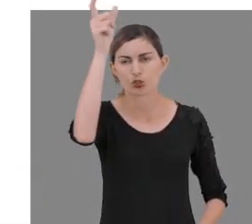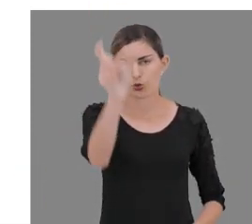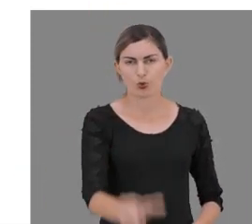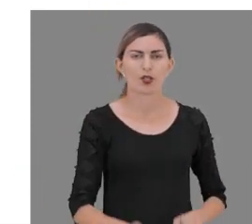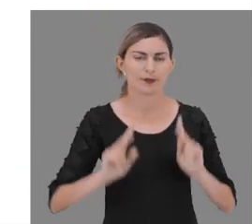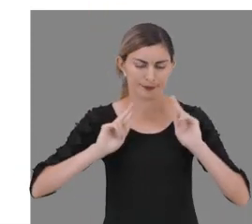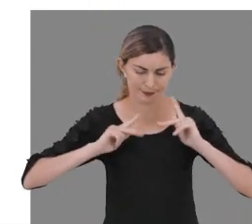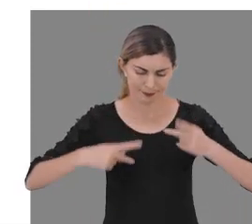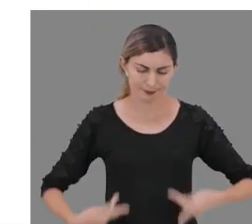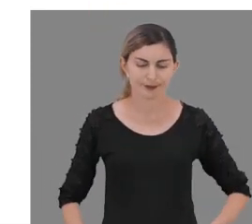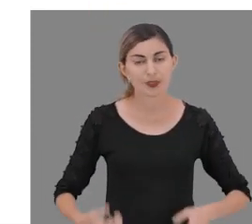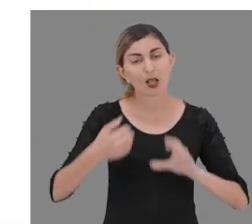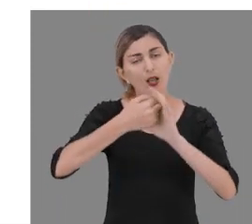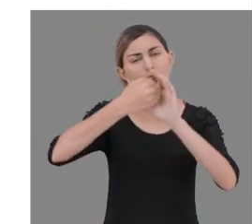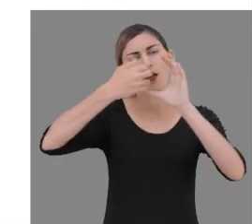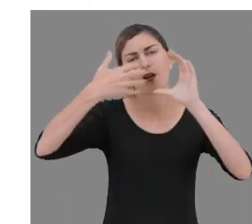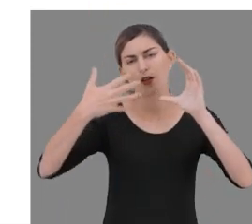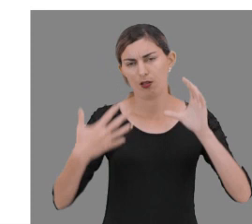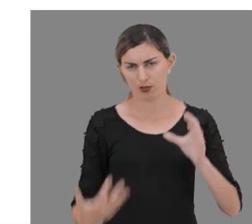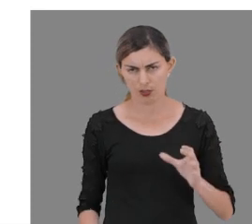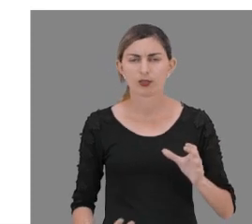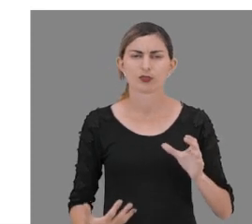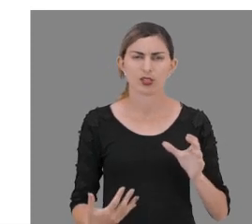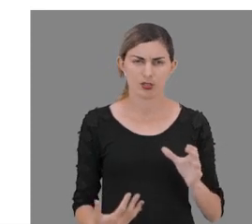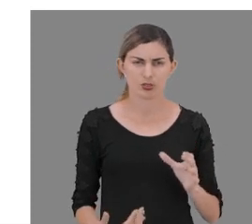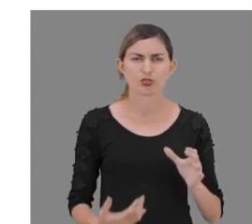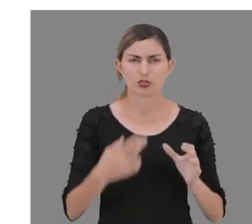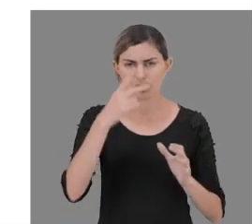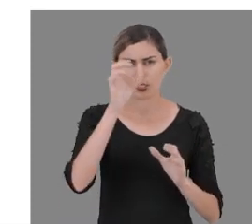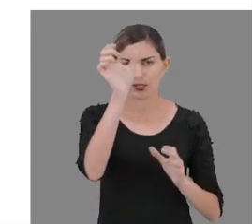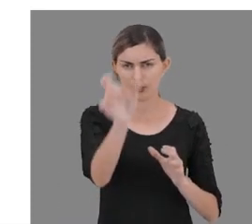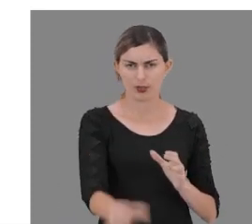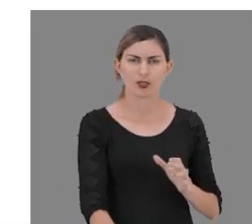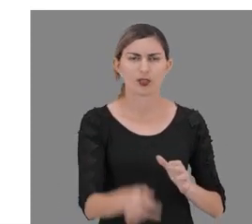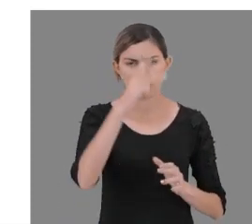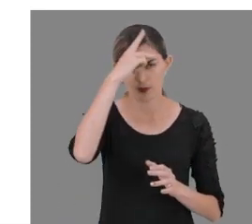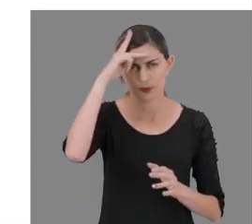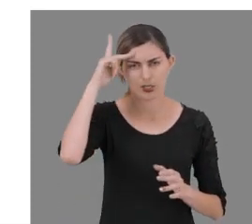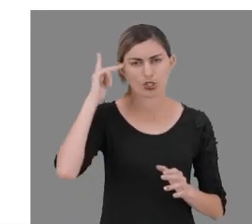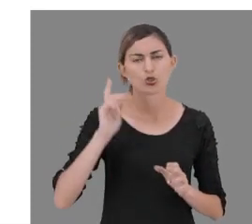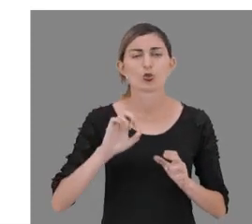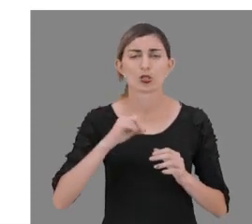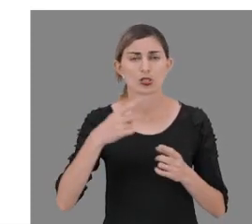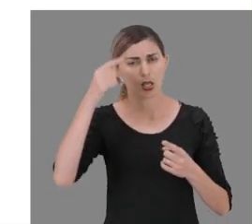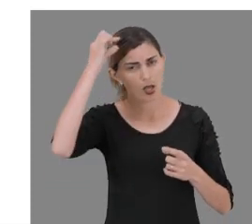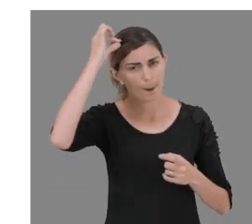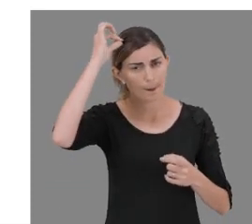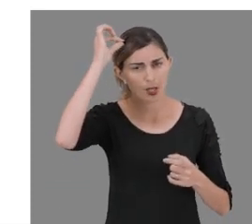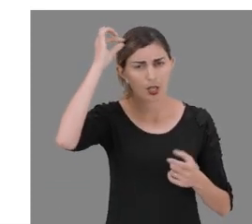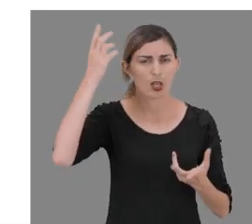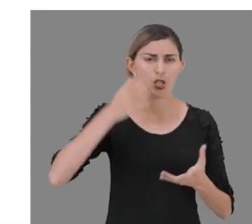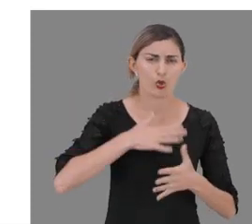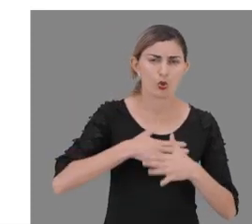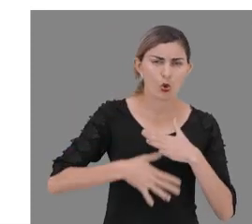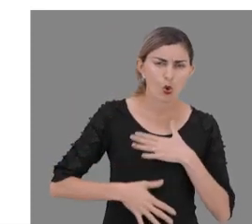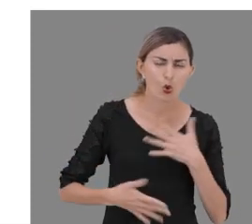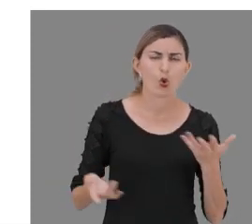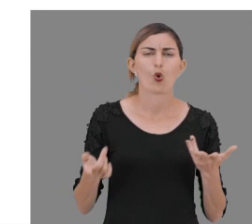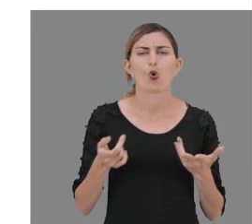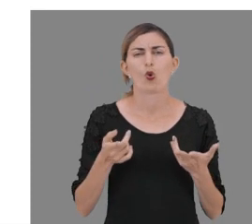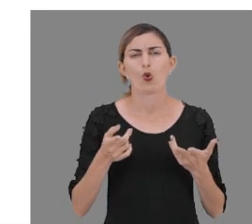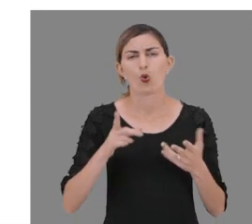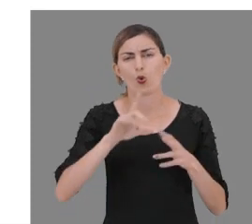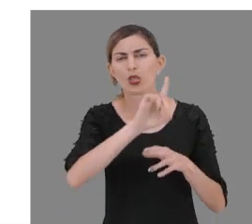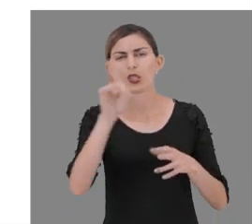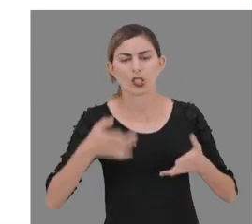humano, à pessoa. Características que são inerentes a um cliente, a uma pessoa, são cabelo, cor